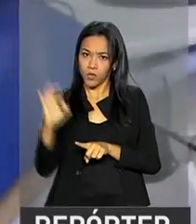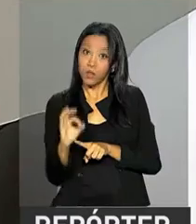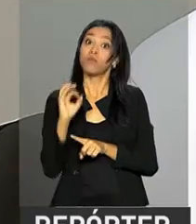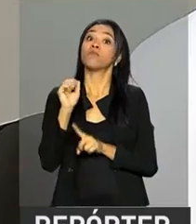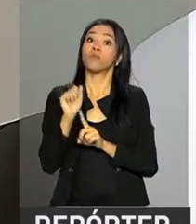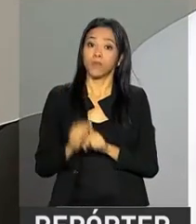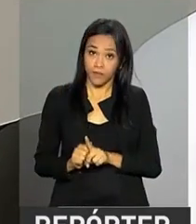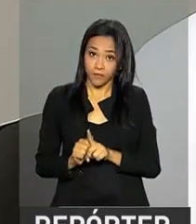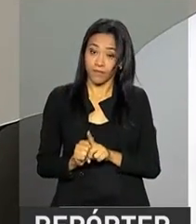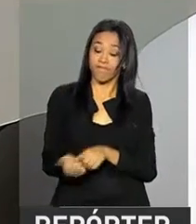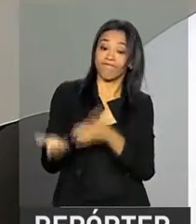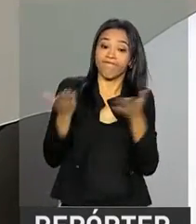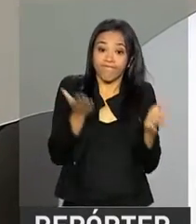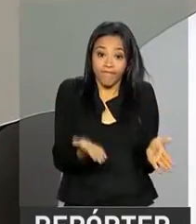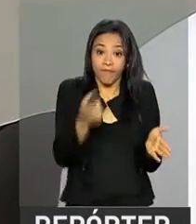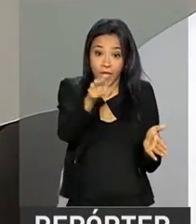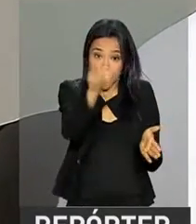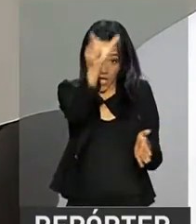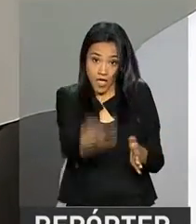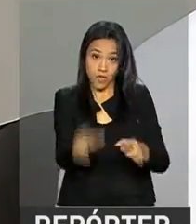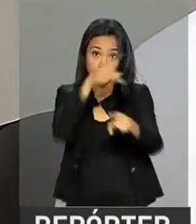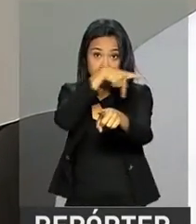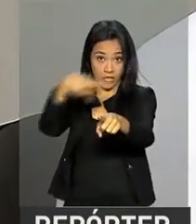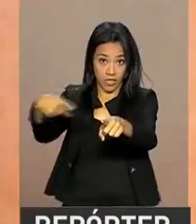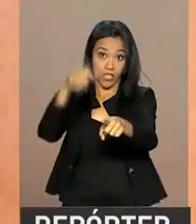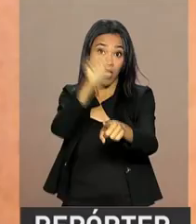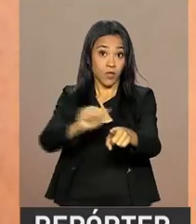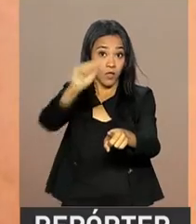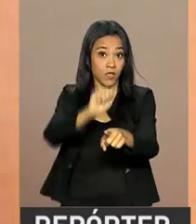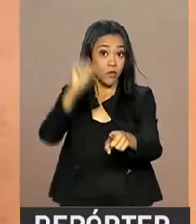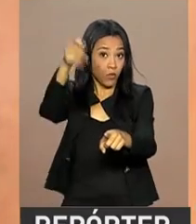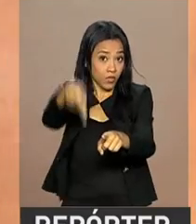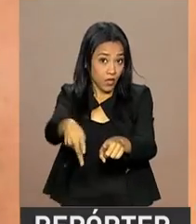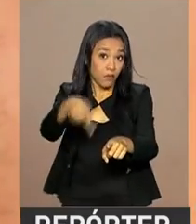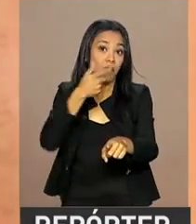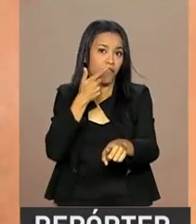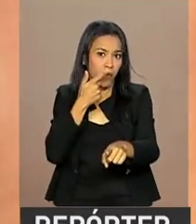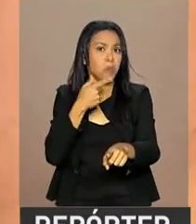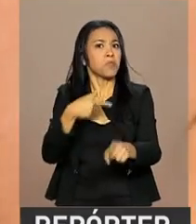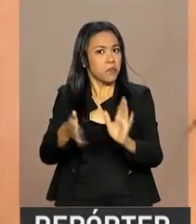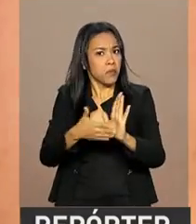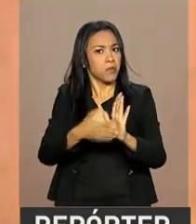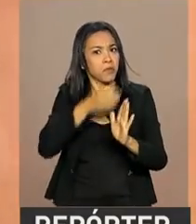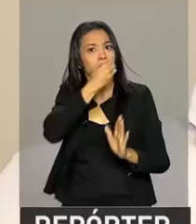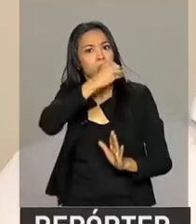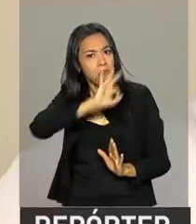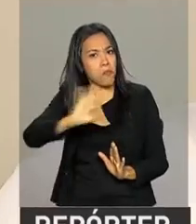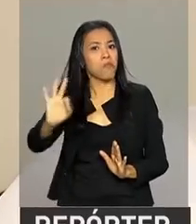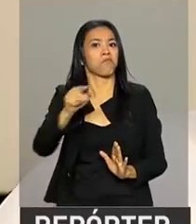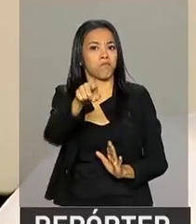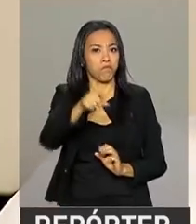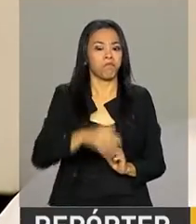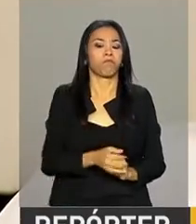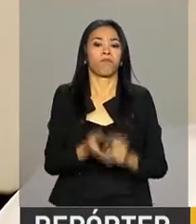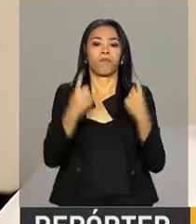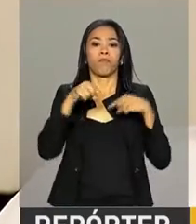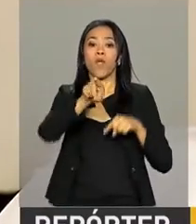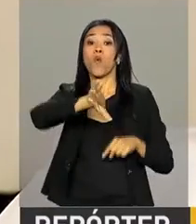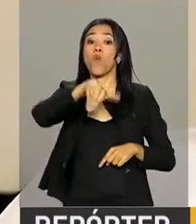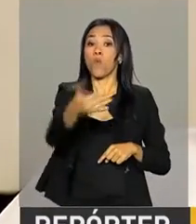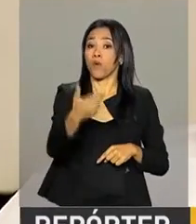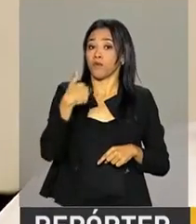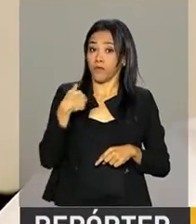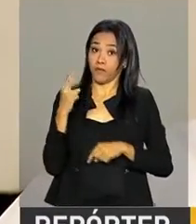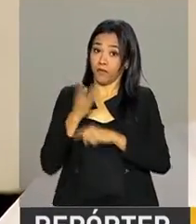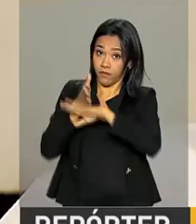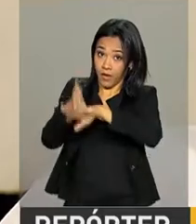mês o presidente dessa associação de aposentados diz que a medida vem em boa hora ora quando você vai fazer um financiamento